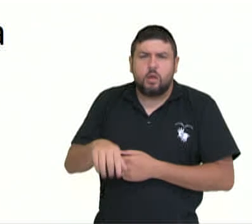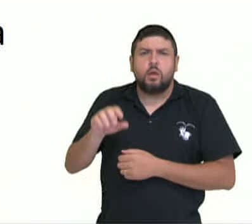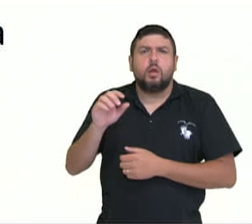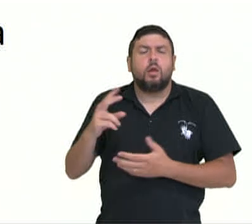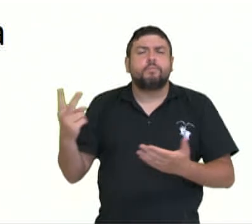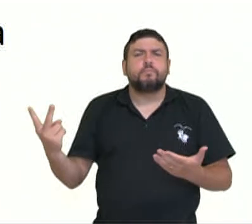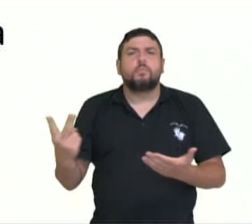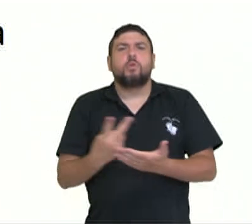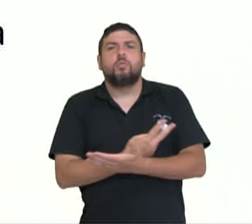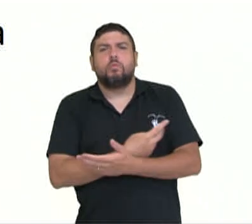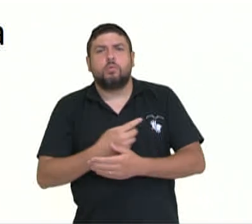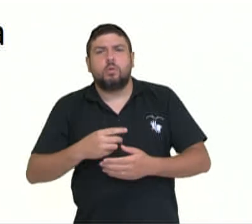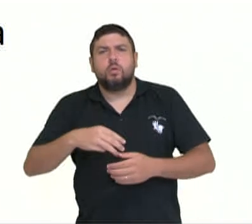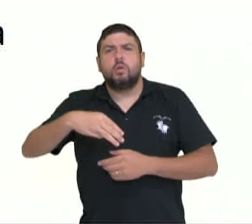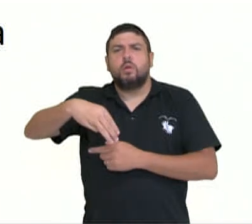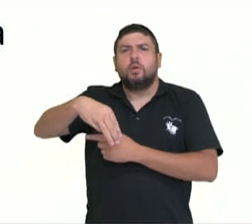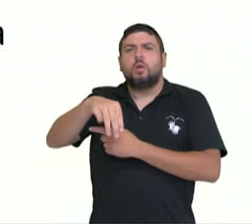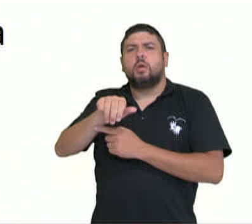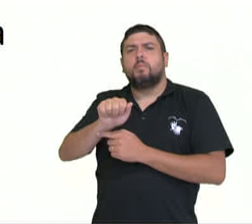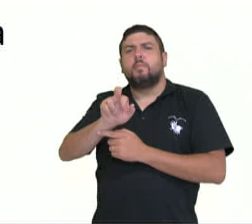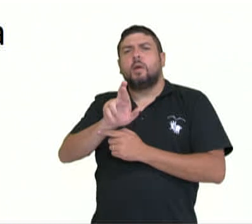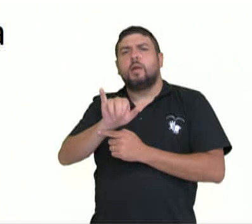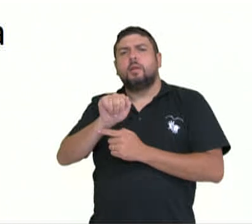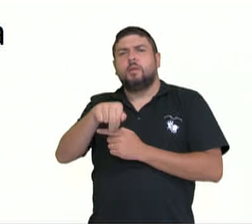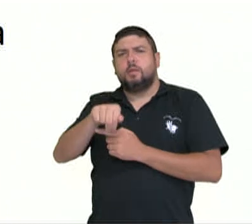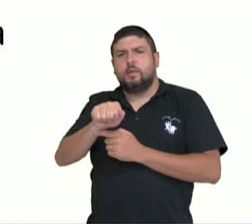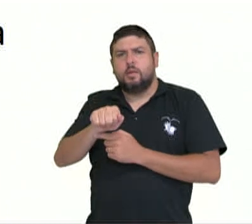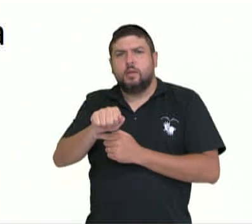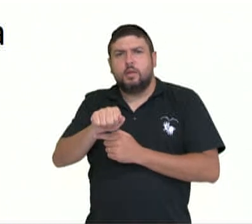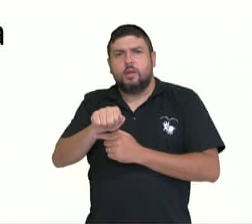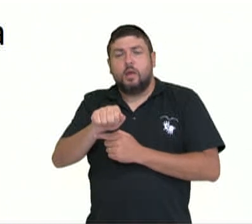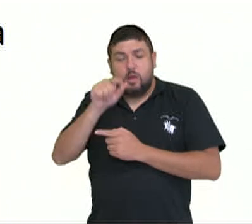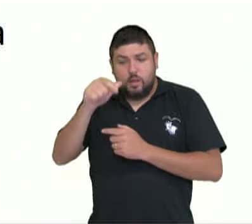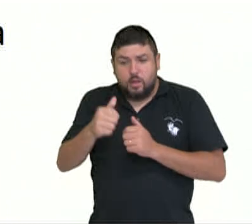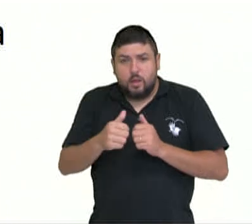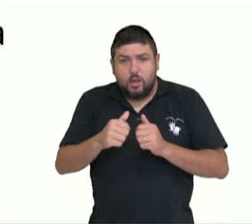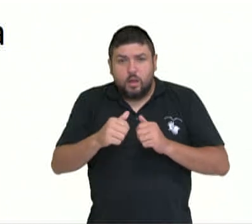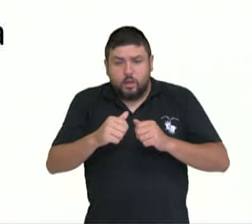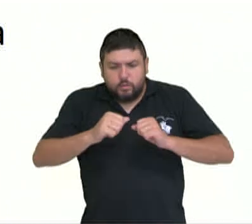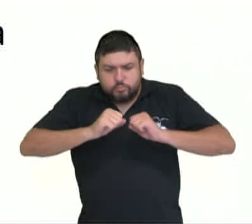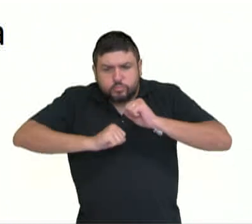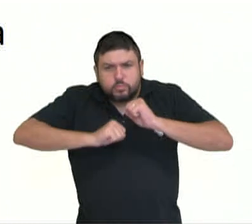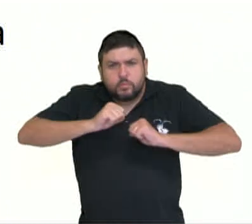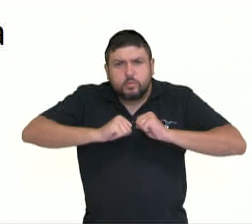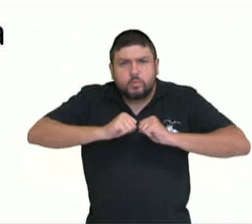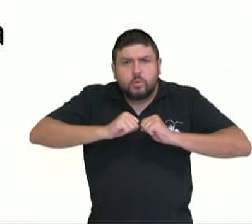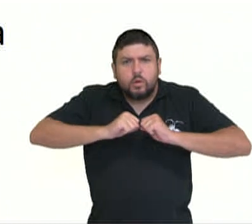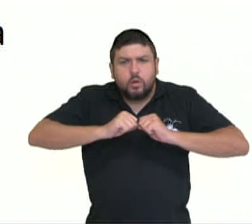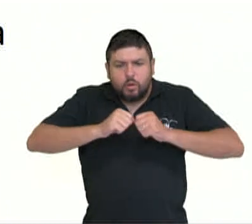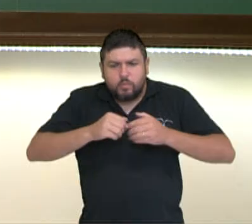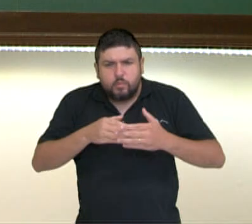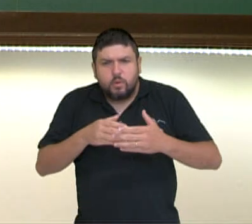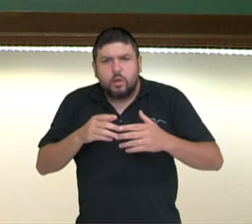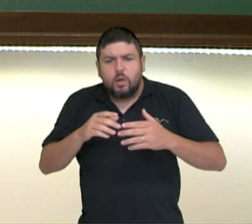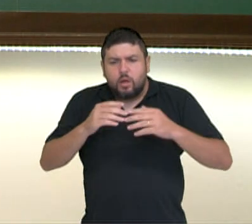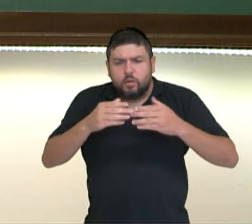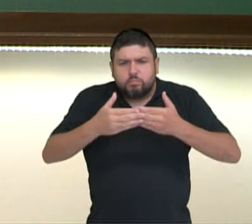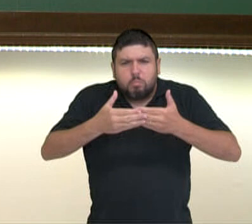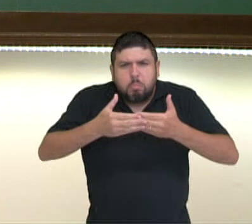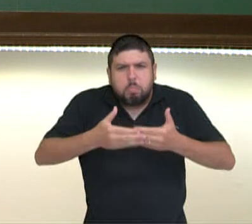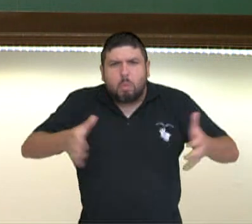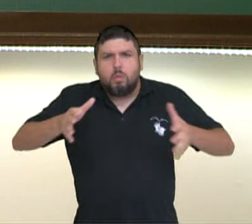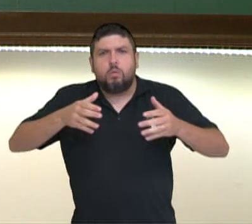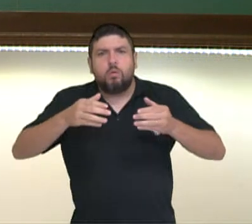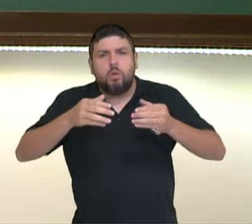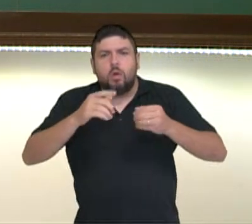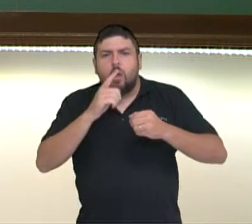da barragem, onde a gente viu que a lama ela acabou tomando conta de todas as casas e devastando tudo o que tinha